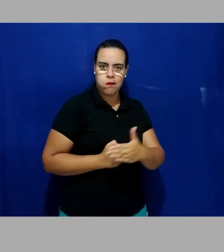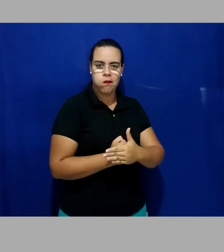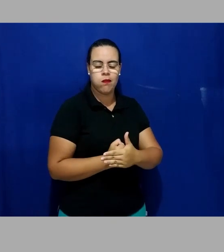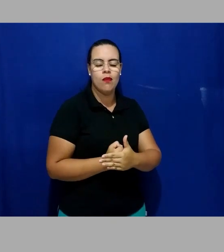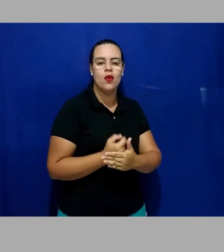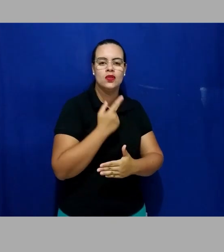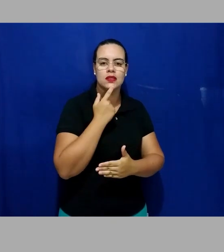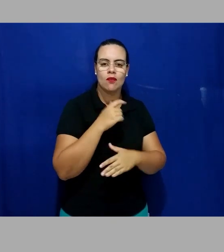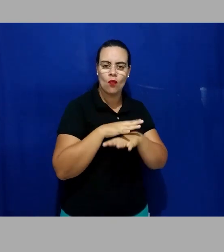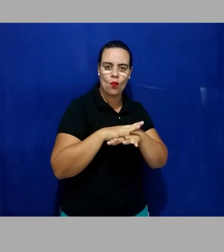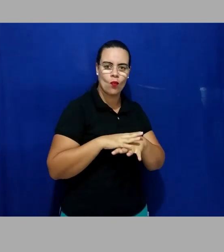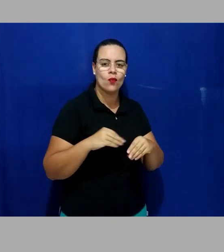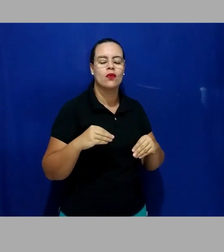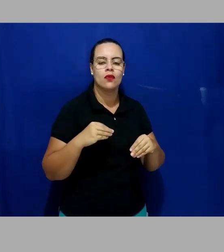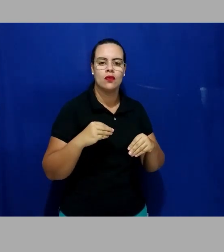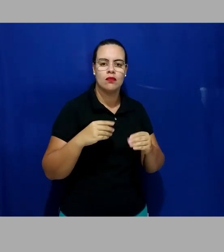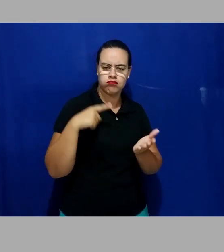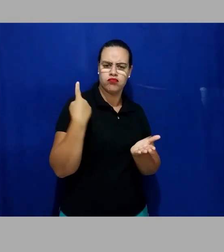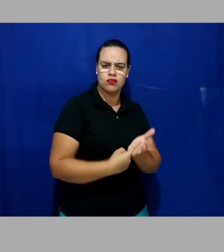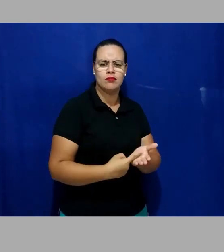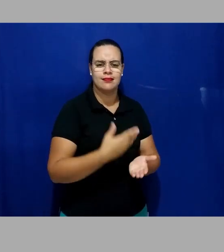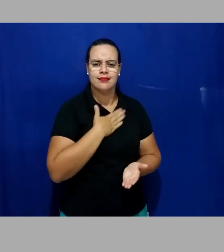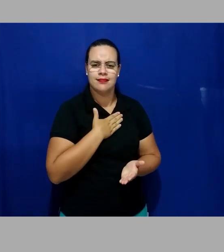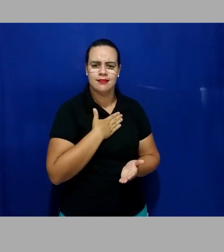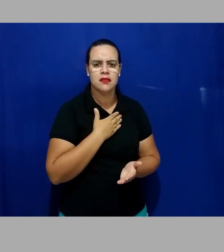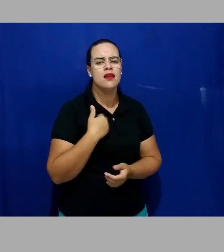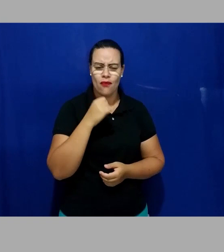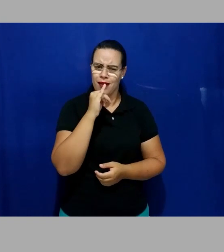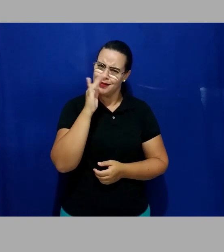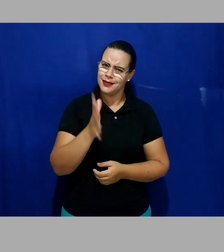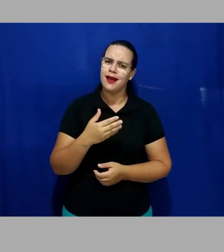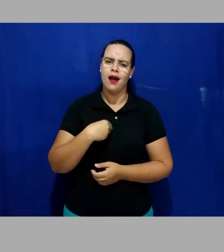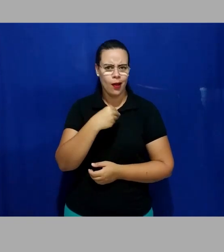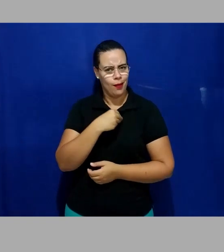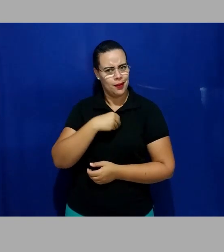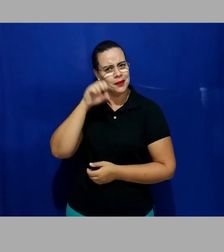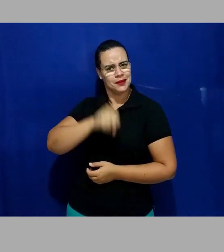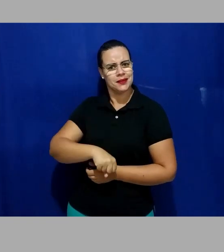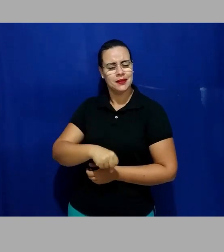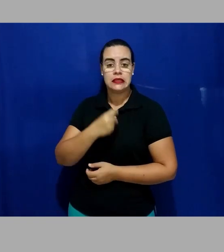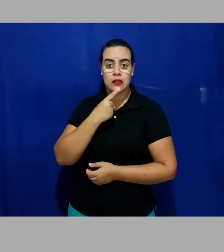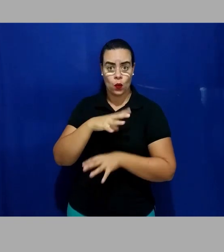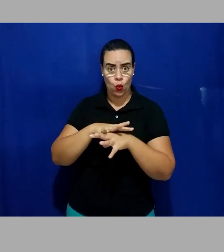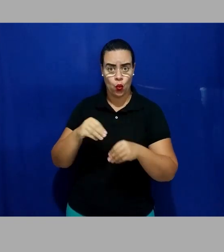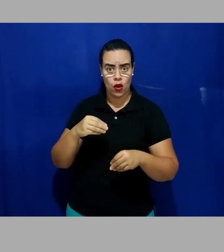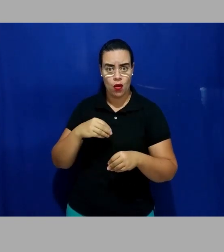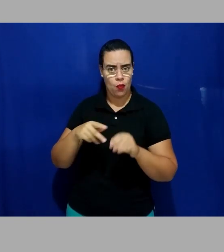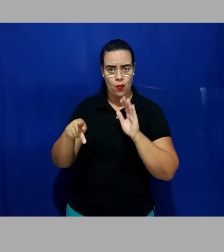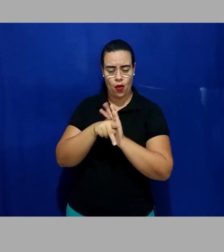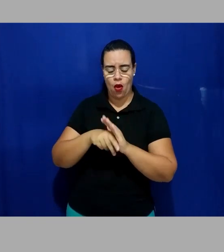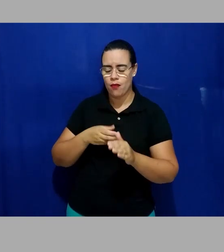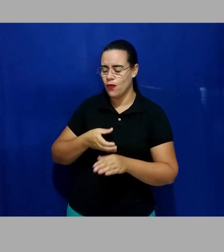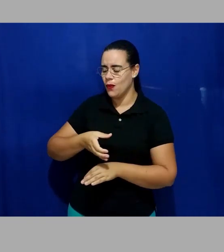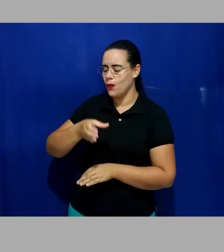me alimenta. Meu sangue me cura, bebo, pacto comigo. Eu já disse que peco. Se é